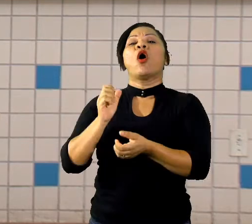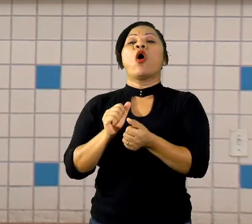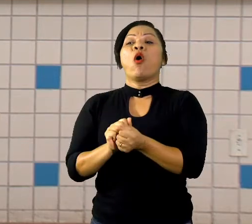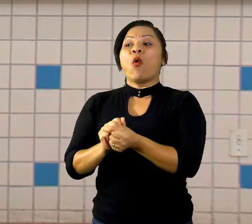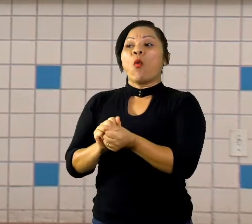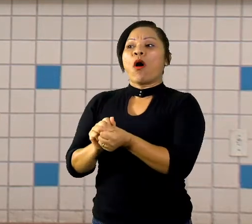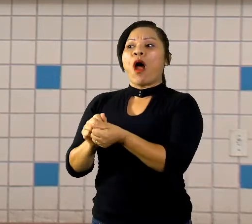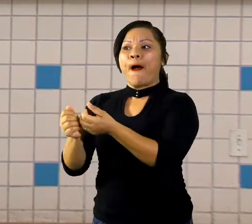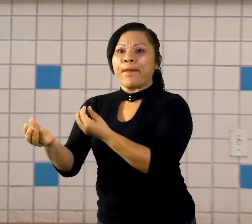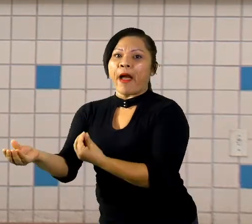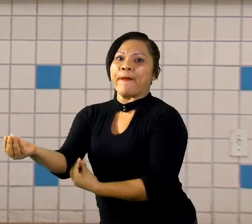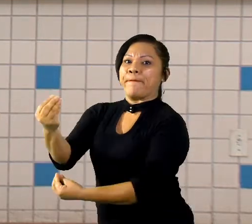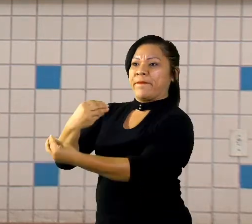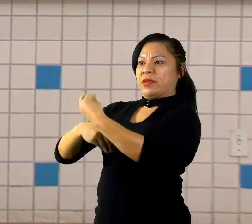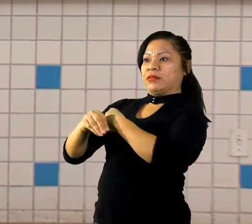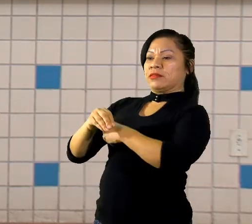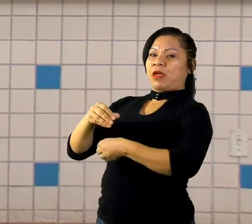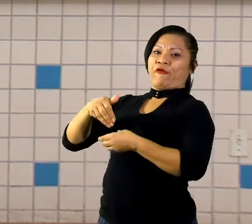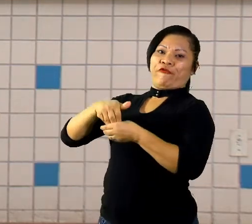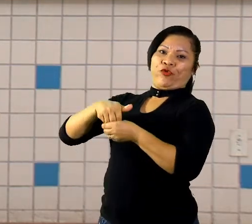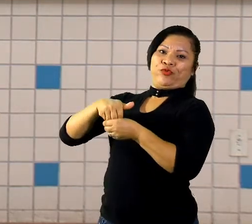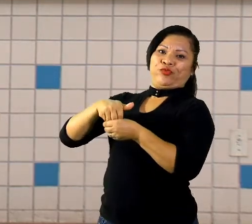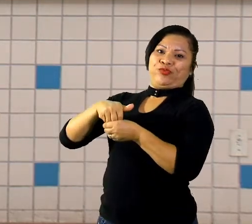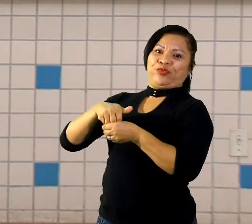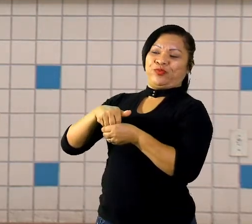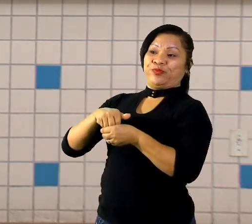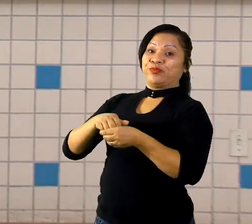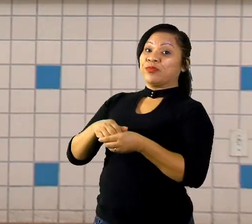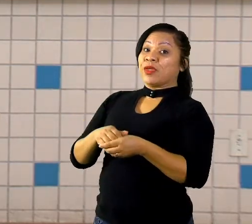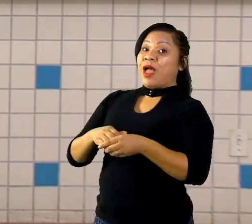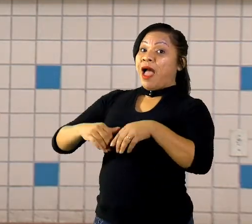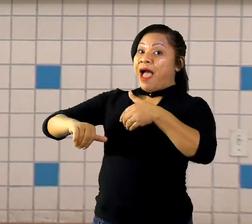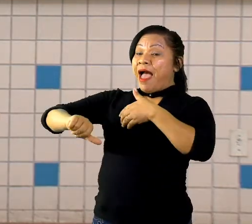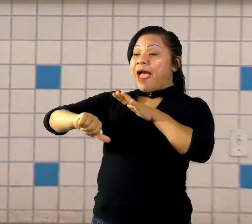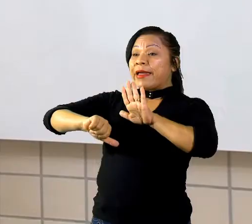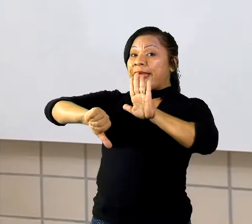voto, isso é crime, é a chamada compra de voto.